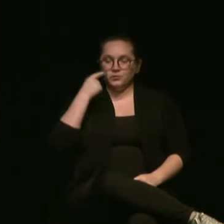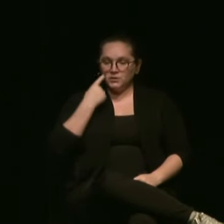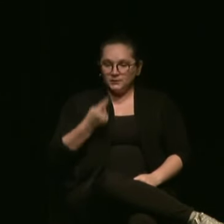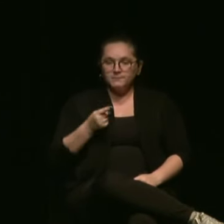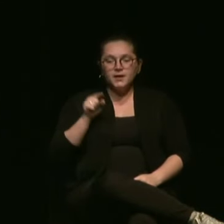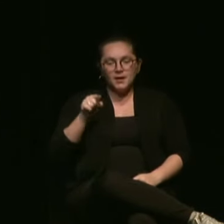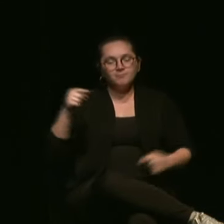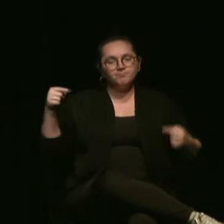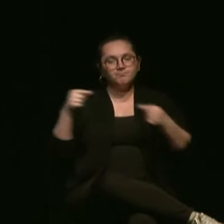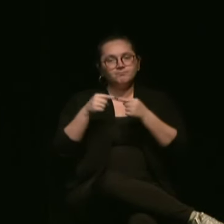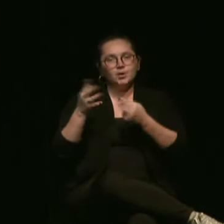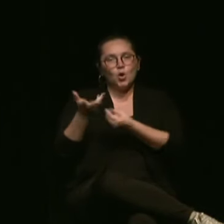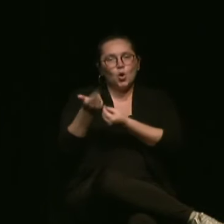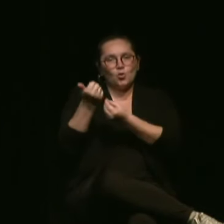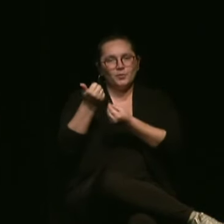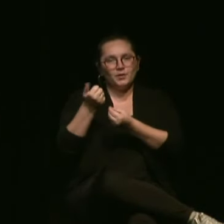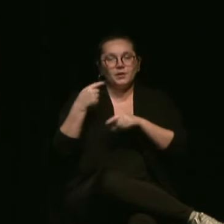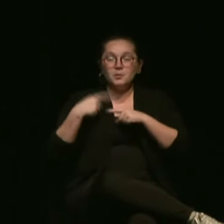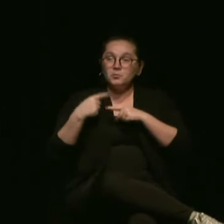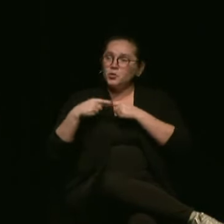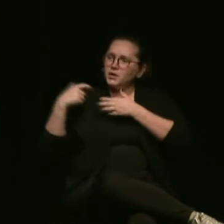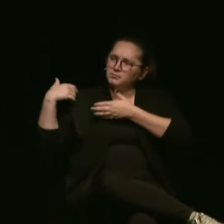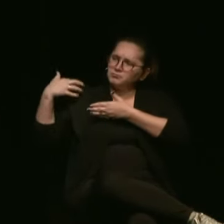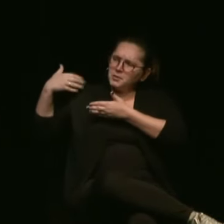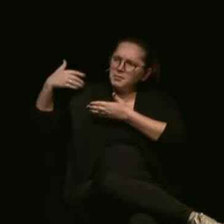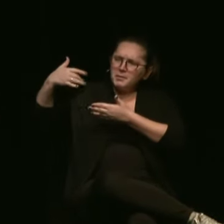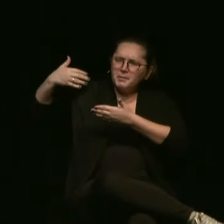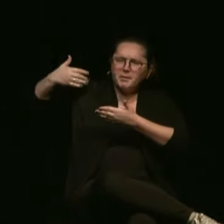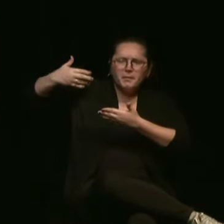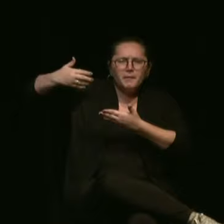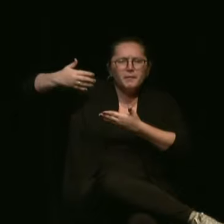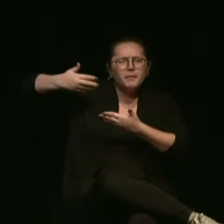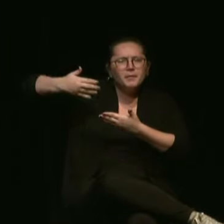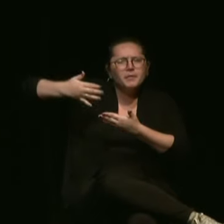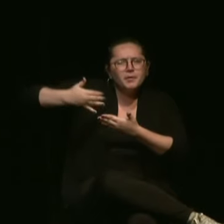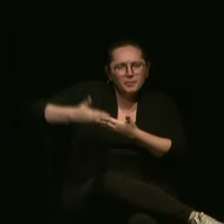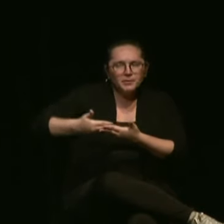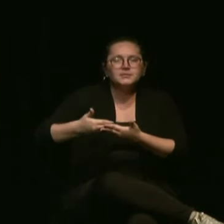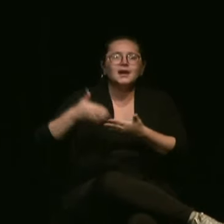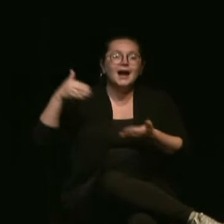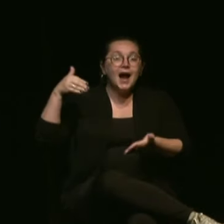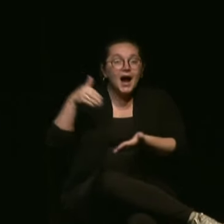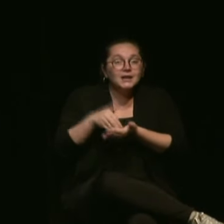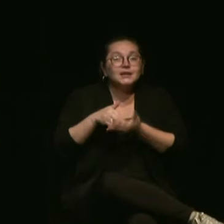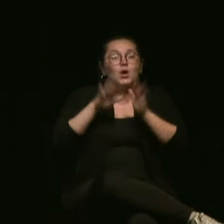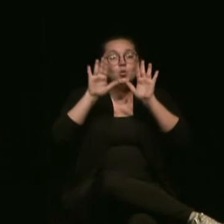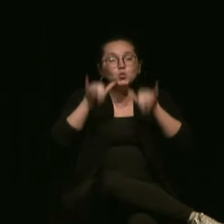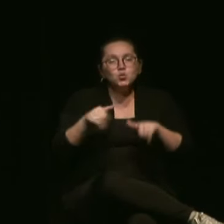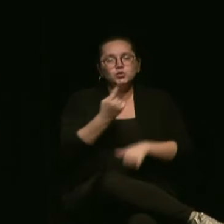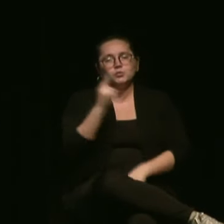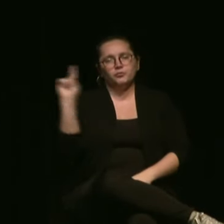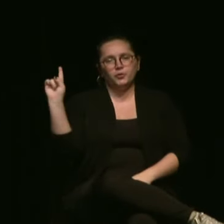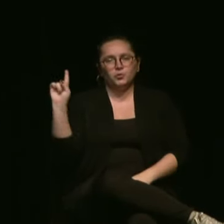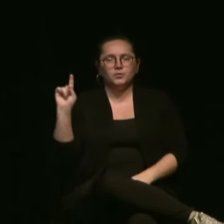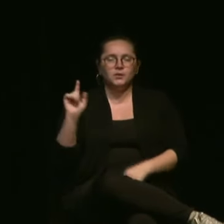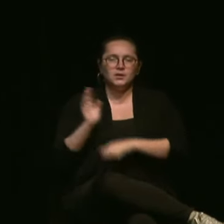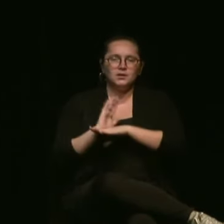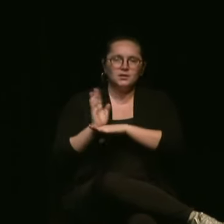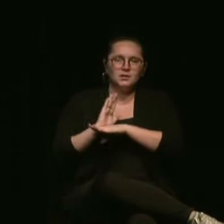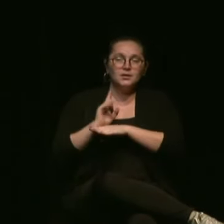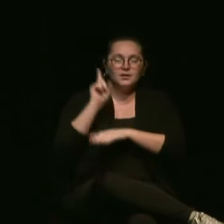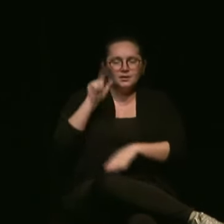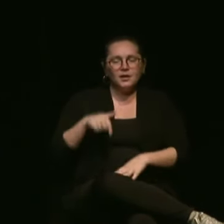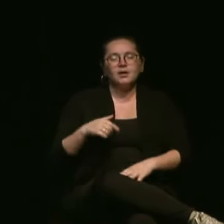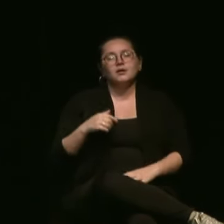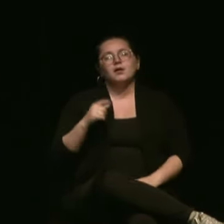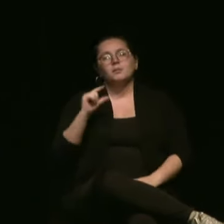obra. Qual o percurso de todos os filmes que ele vai fazer até o último, que é Últimas Conversas, eu acho que é